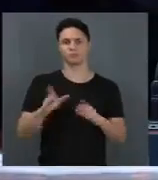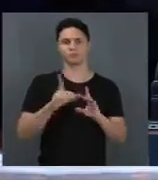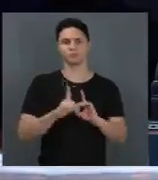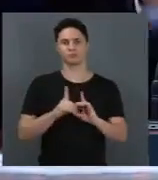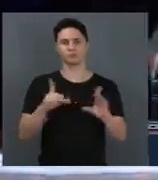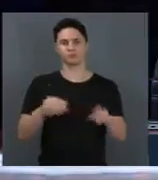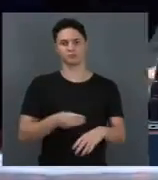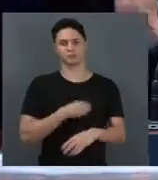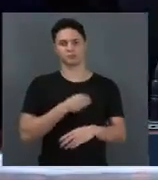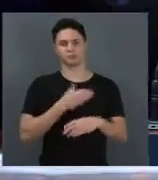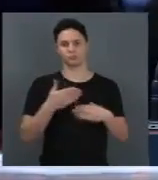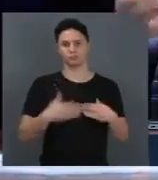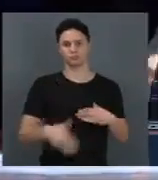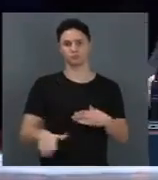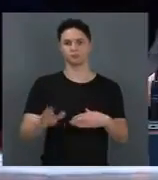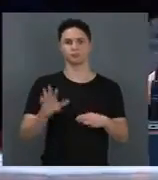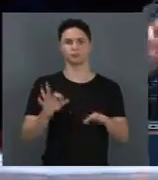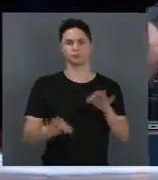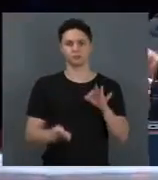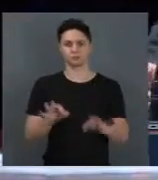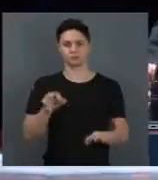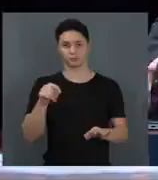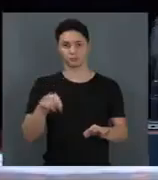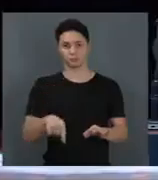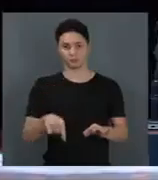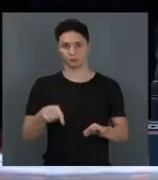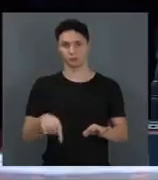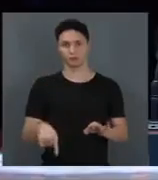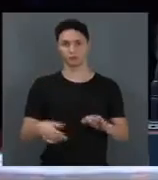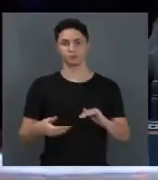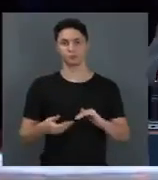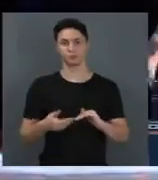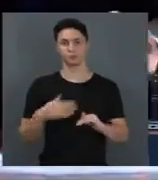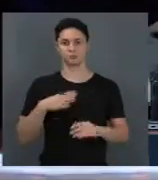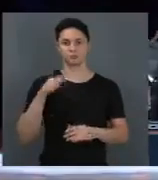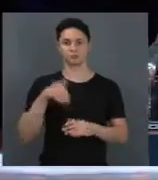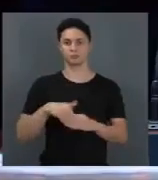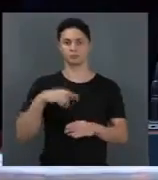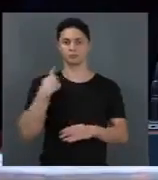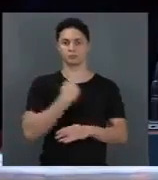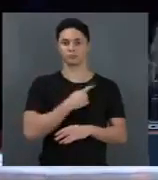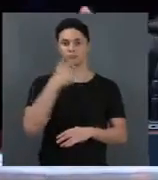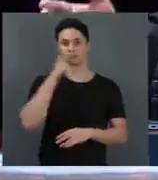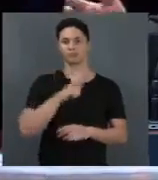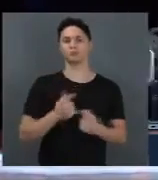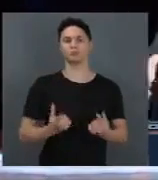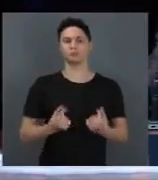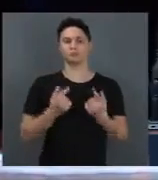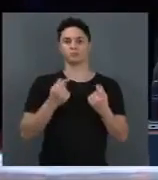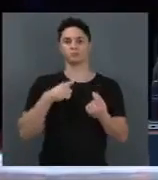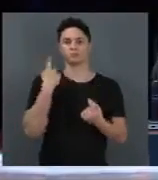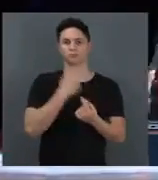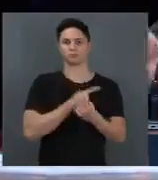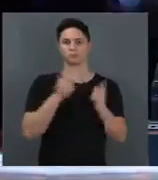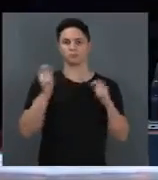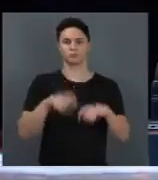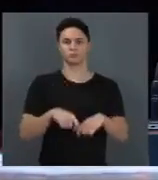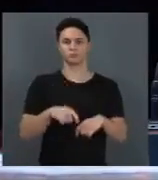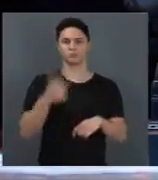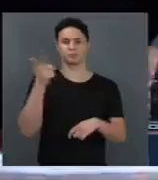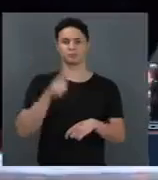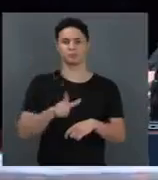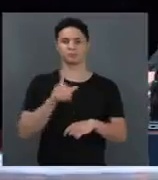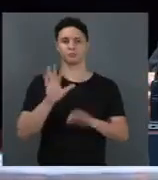à justiça e que esse Congresso delibere para que tenhamos recurso para que a gente possa reconstruir